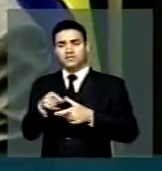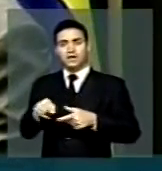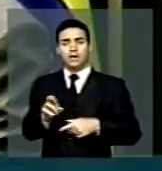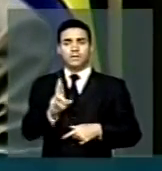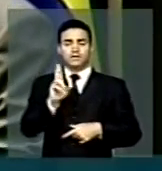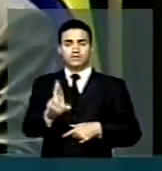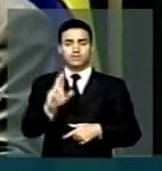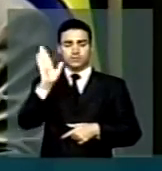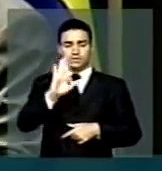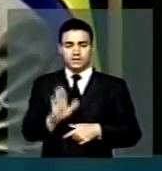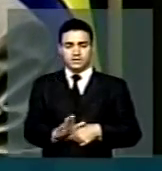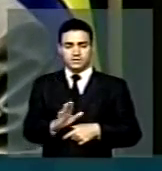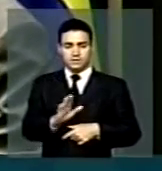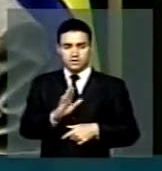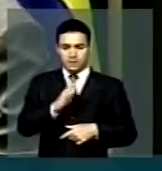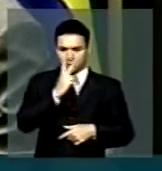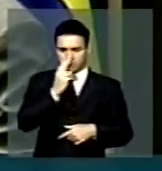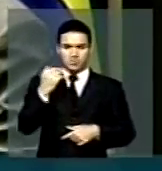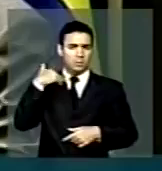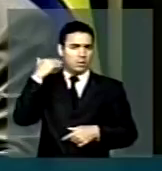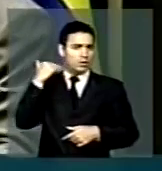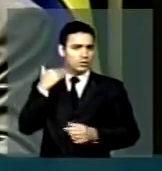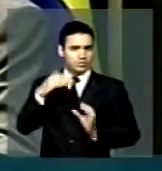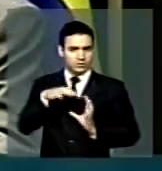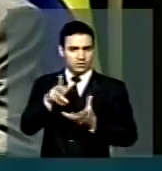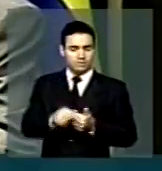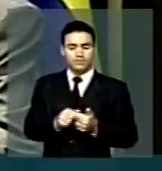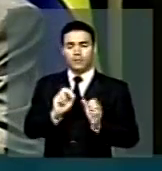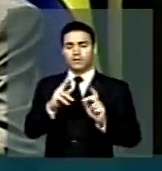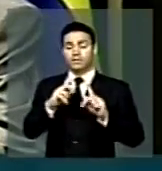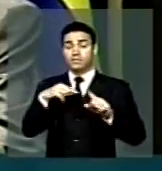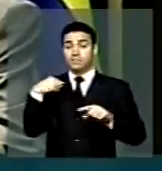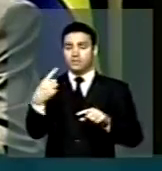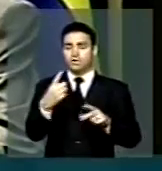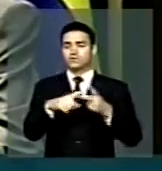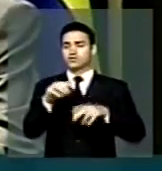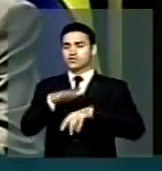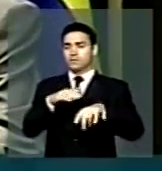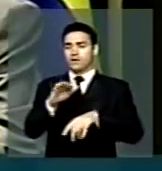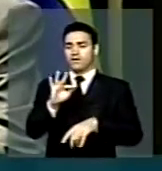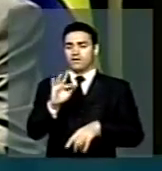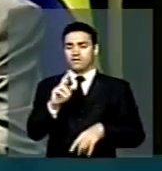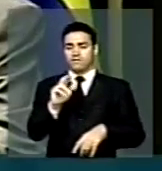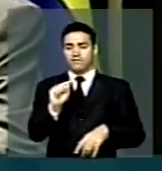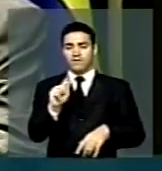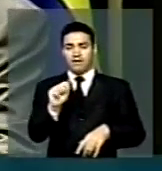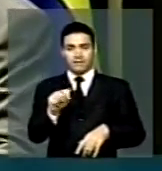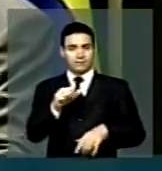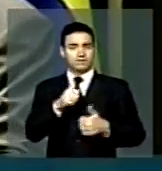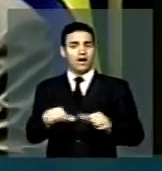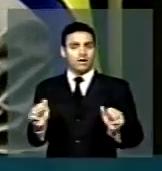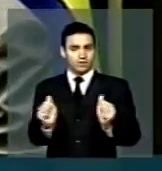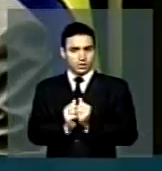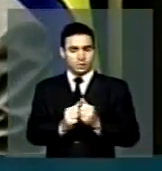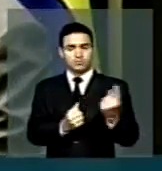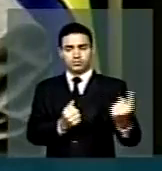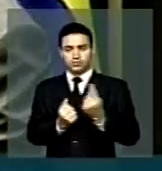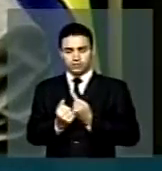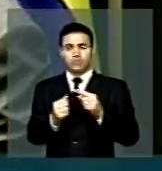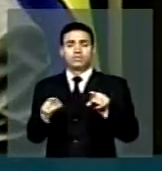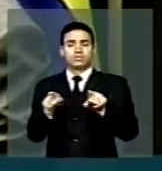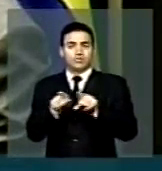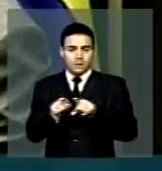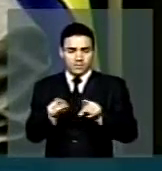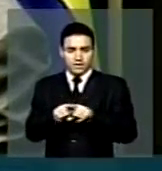Brasil, acredito que no Banco Mundial. Em seguida, chamei o Amínio Fraga, que estava por lá, que veio até mim, até